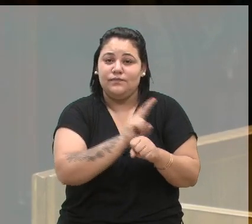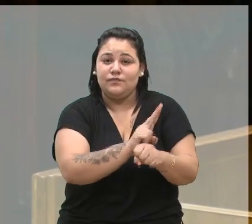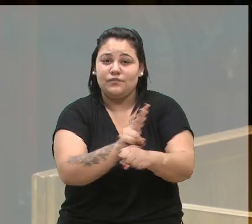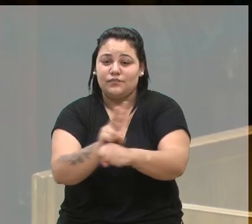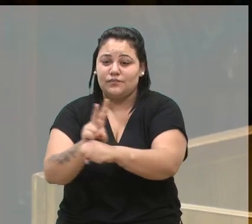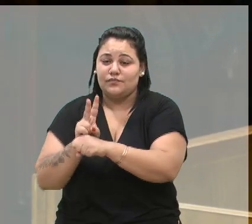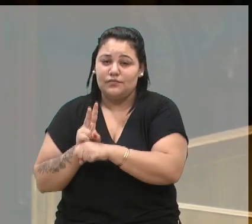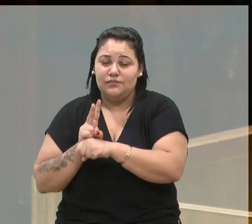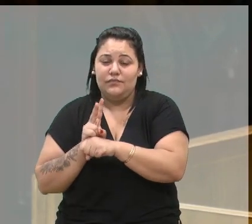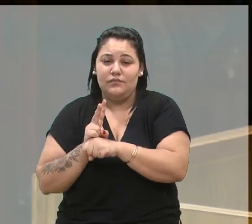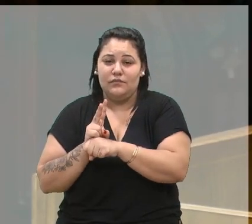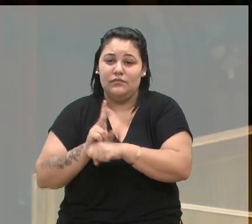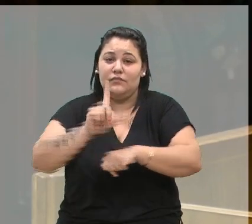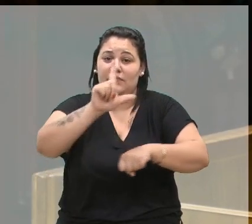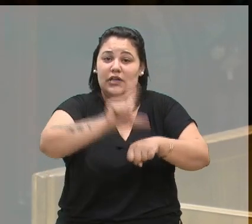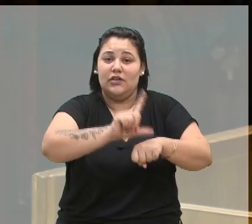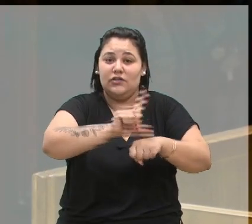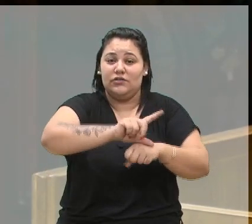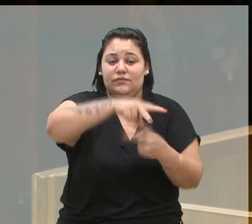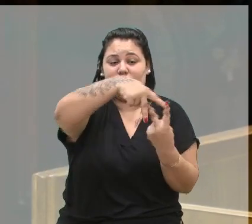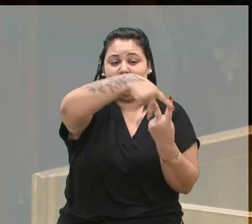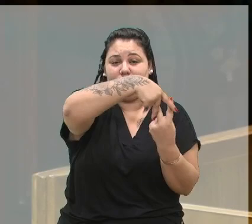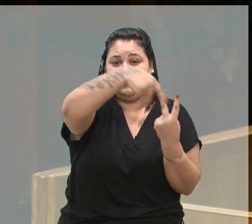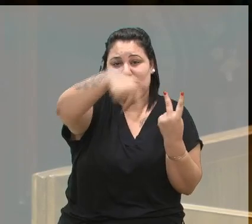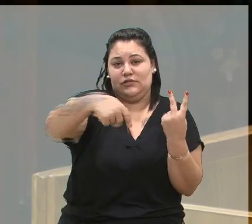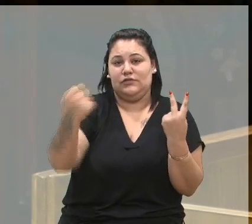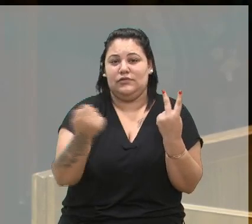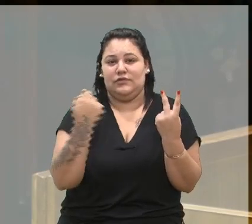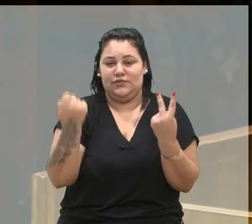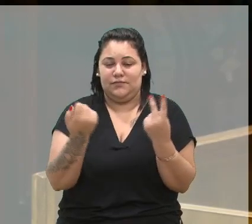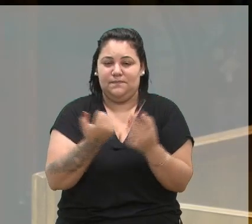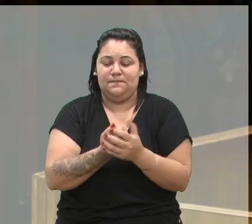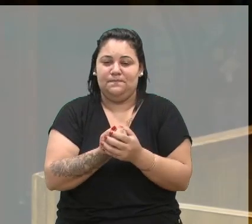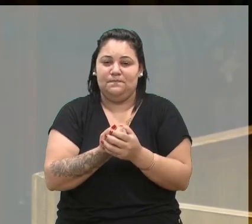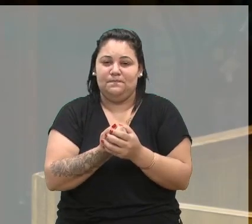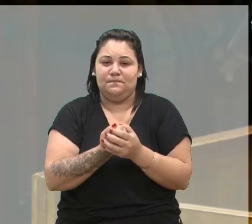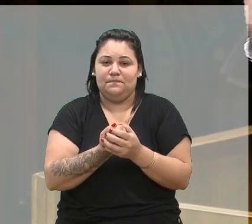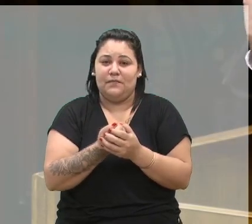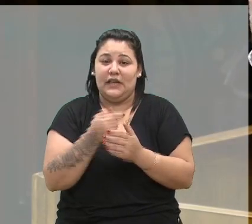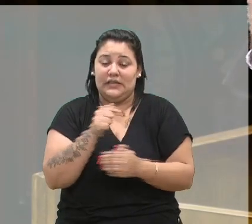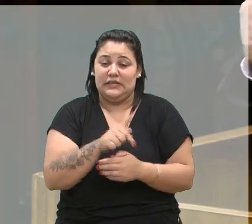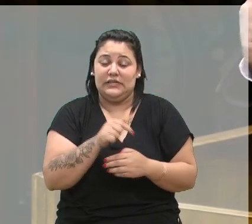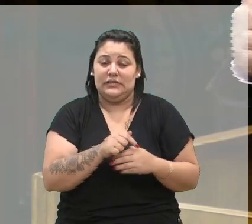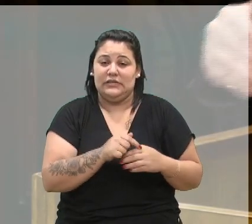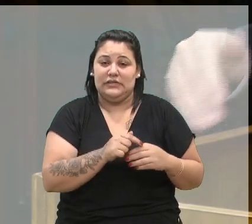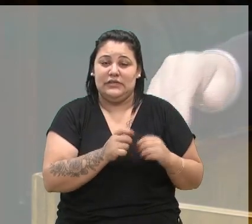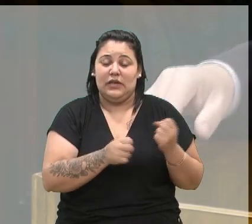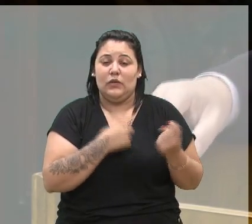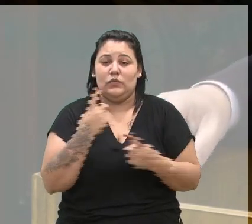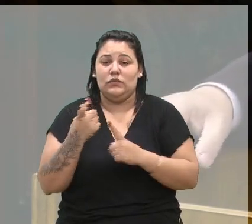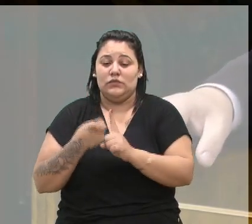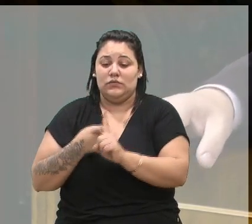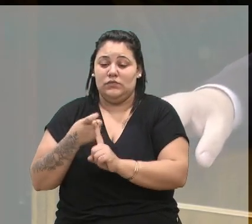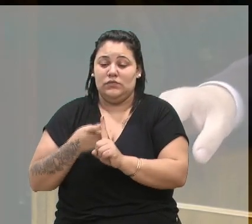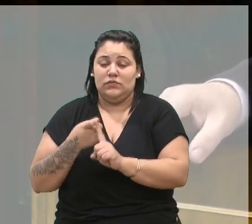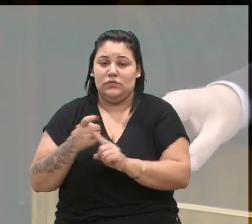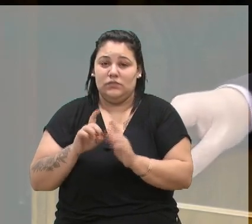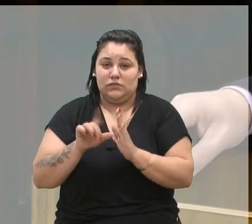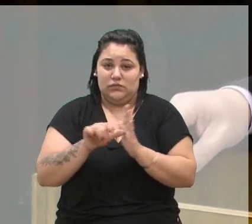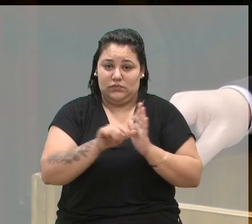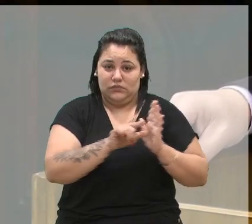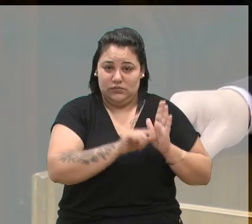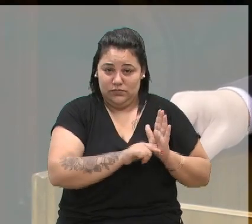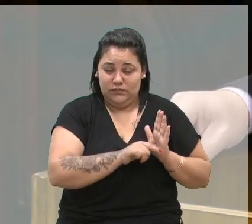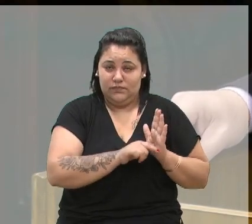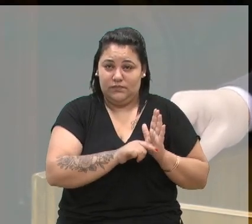às lojas maçônicas sul-riograndenses. Nessa esteira, alguns meses depois, o grão-mestre,